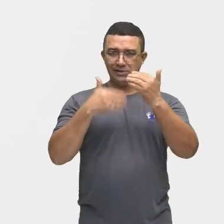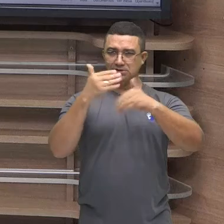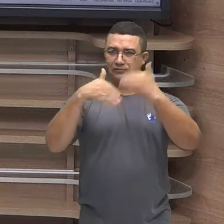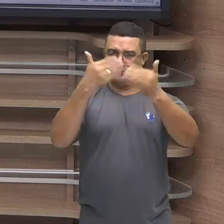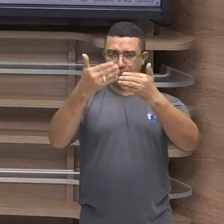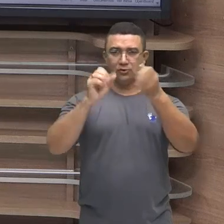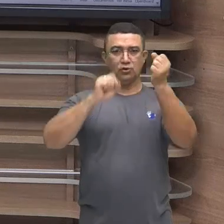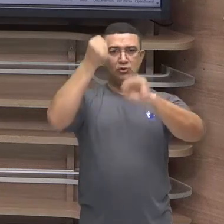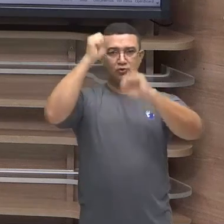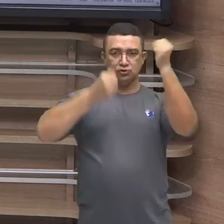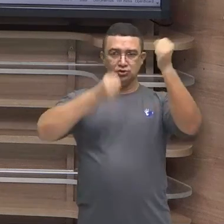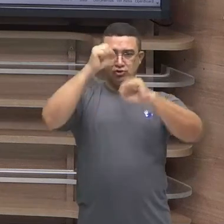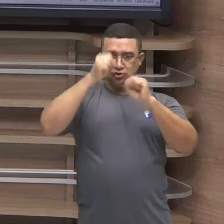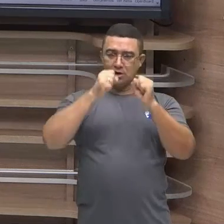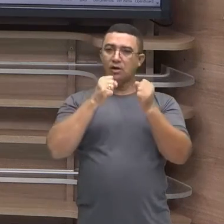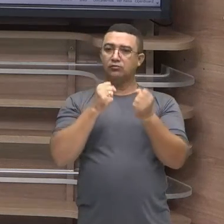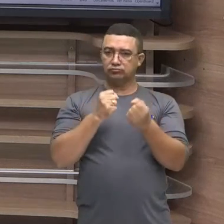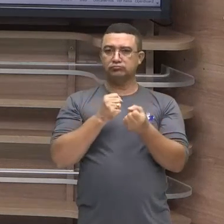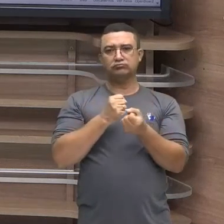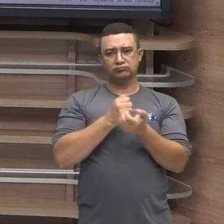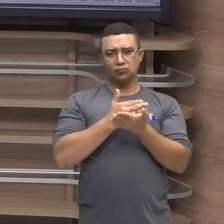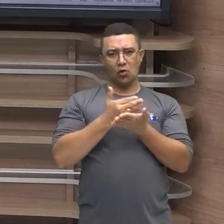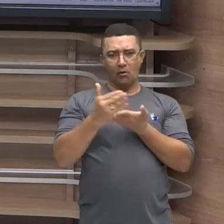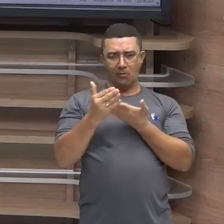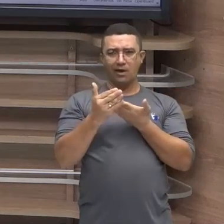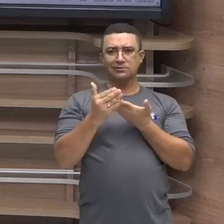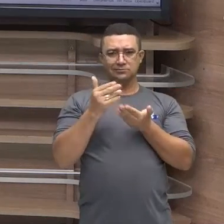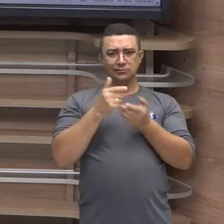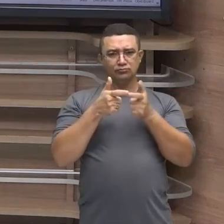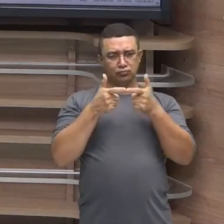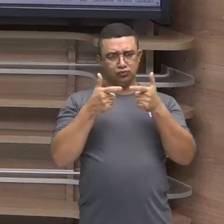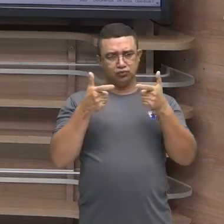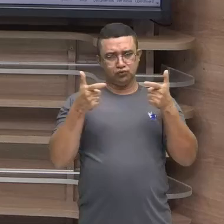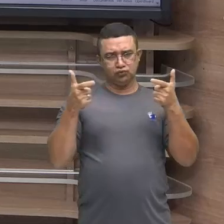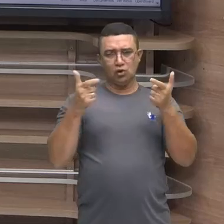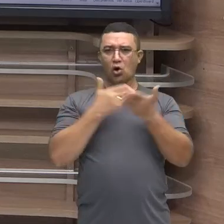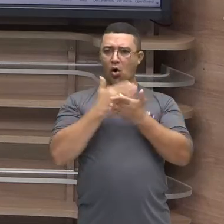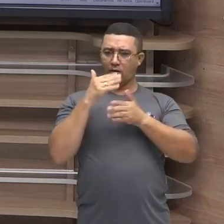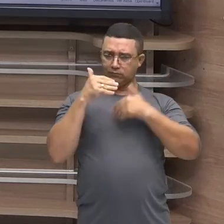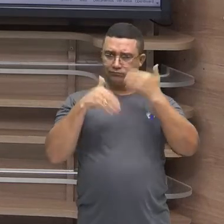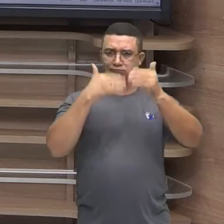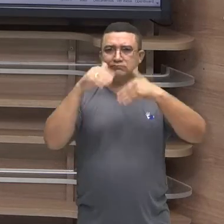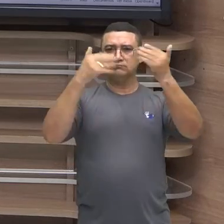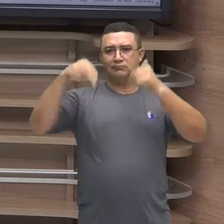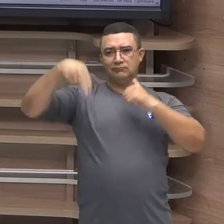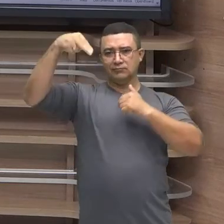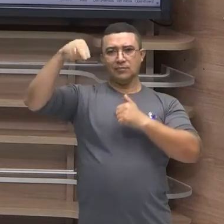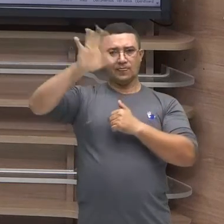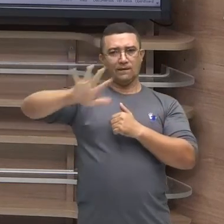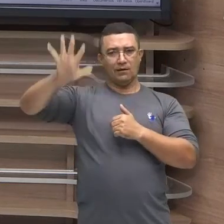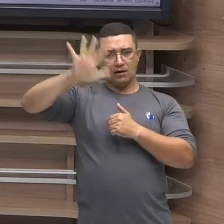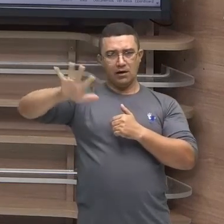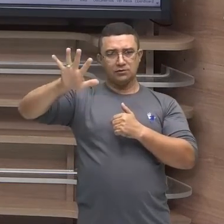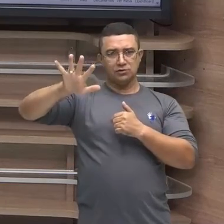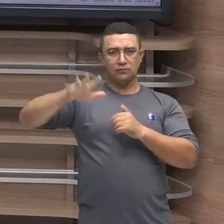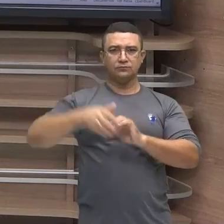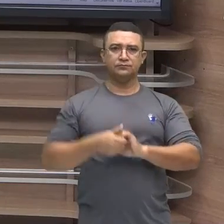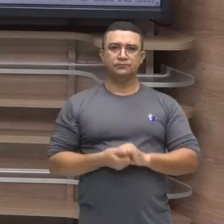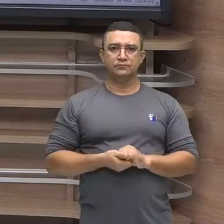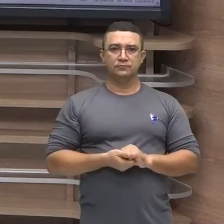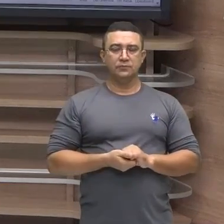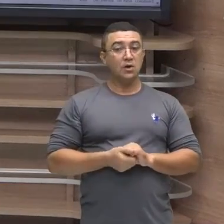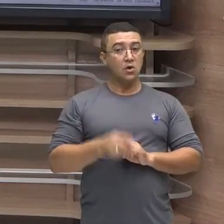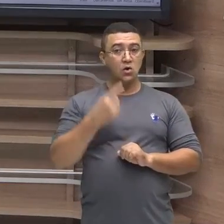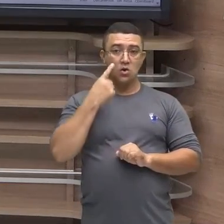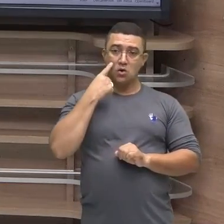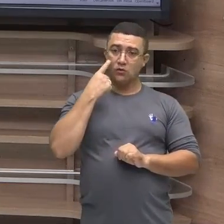desenvolvimento industrial, ele vem crescendo, ele vem se desenvolvendo nessas regiões do Nordeste, né, que no caso foi o que